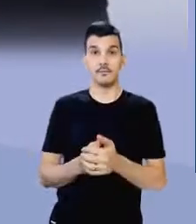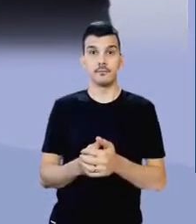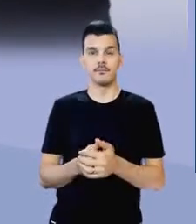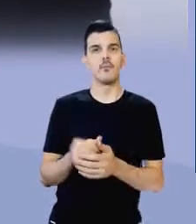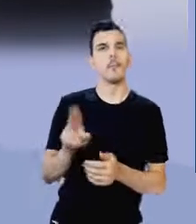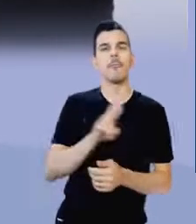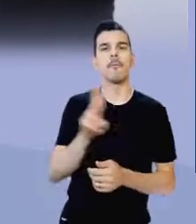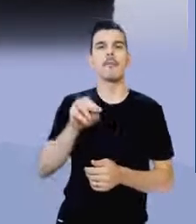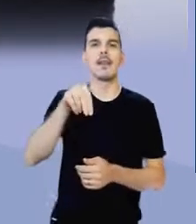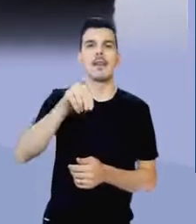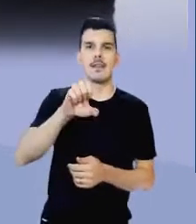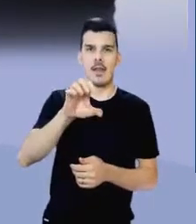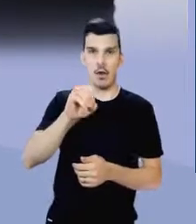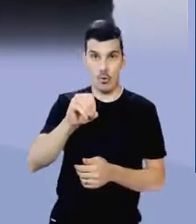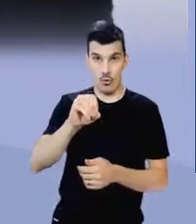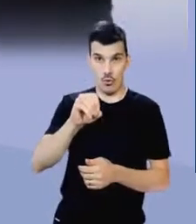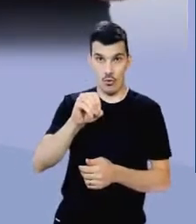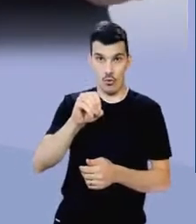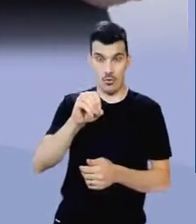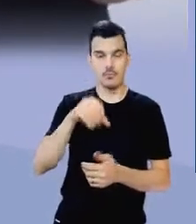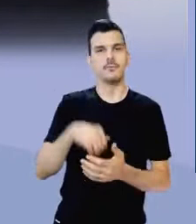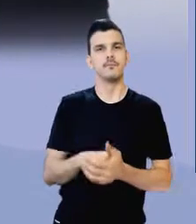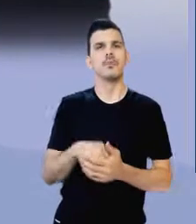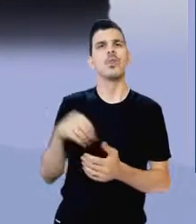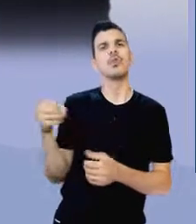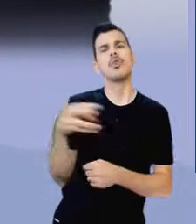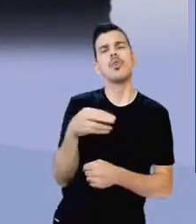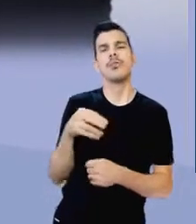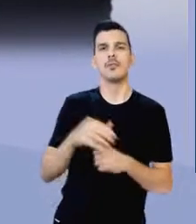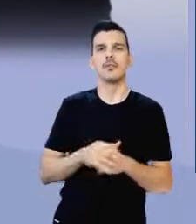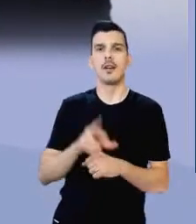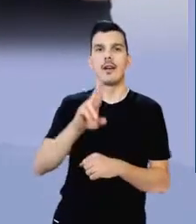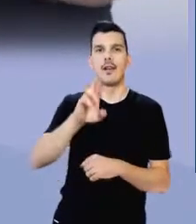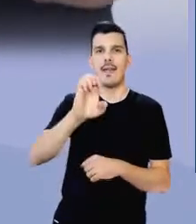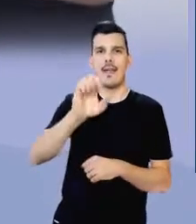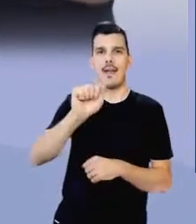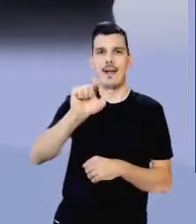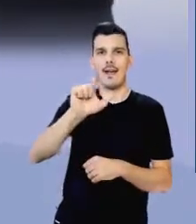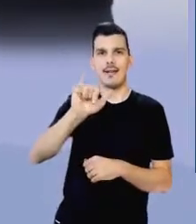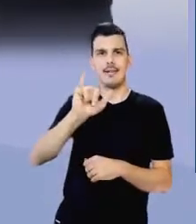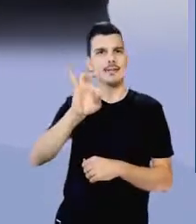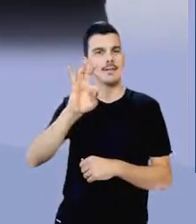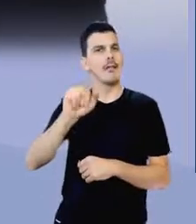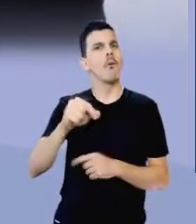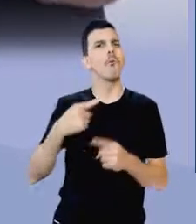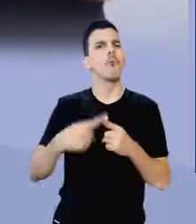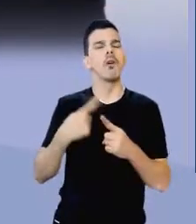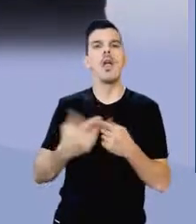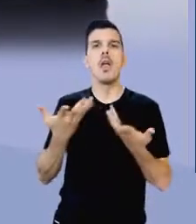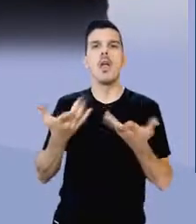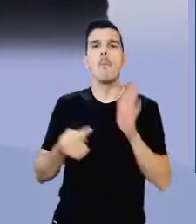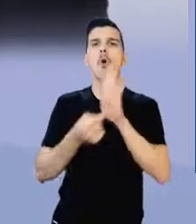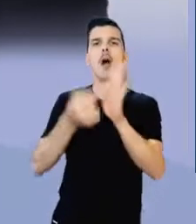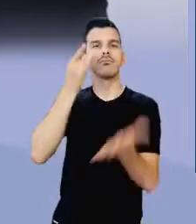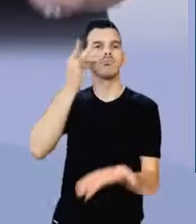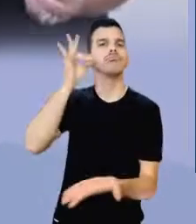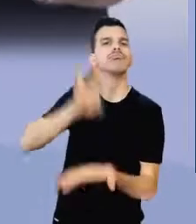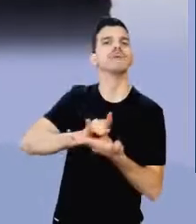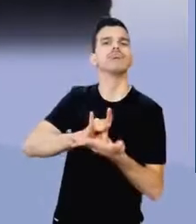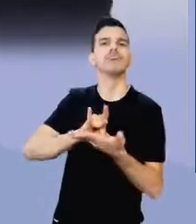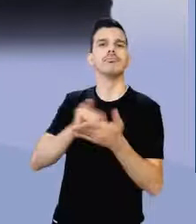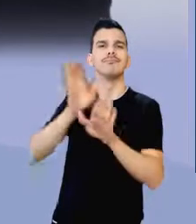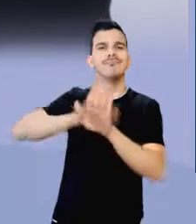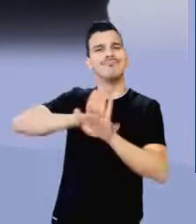de neorrealistas. Por que neo? Novo. E realista? Porque eles buscam mostrar a